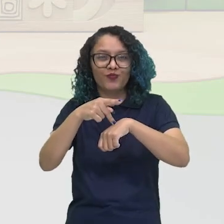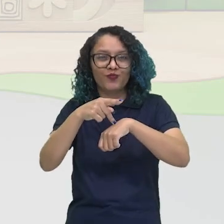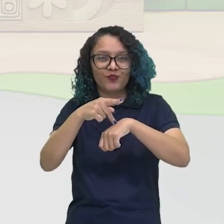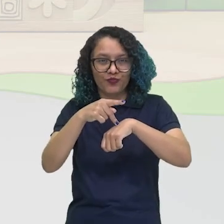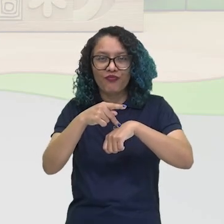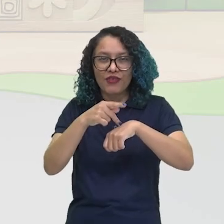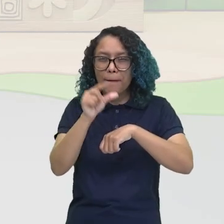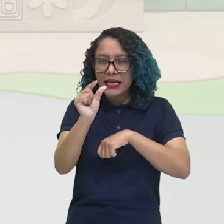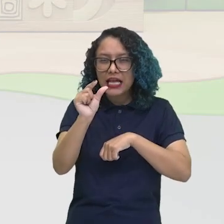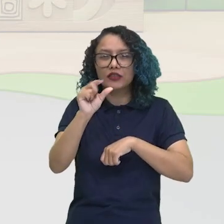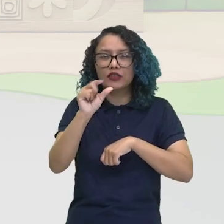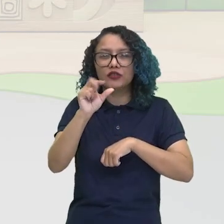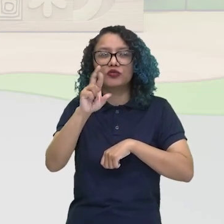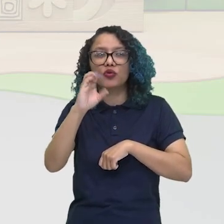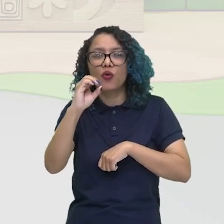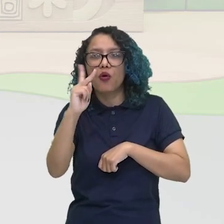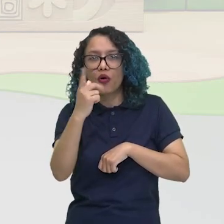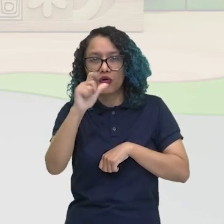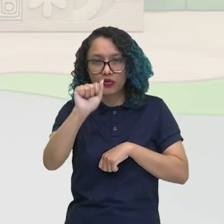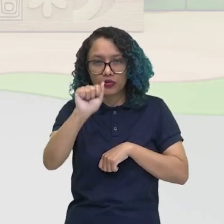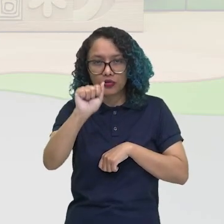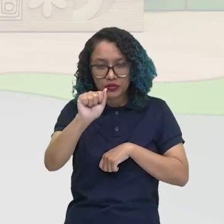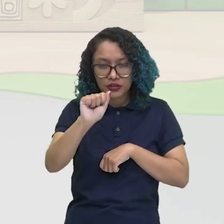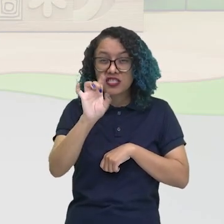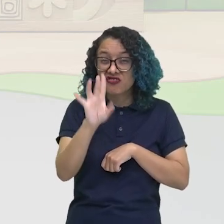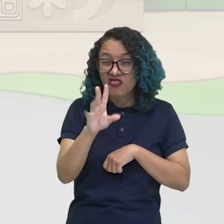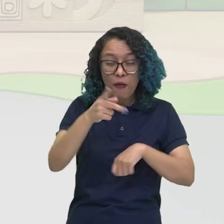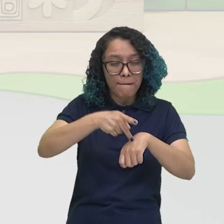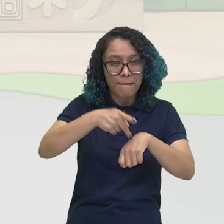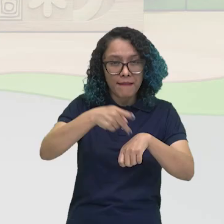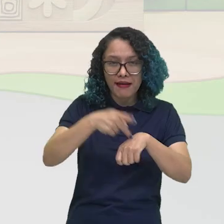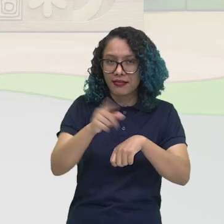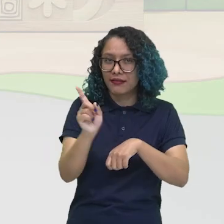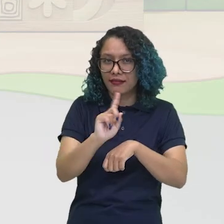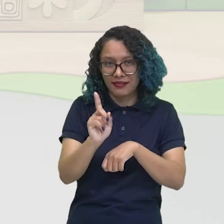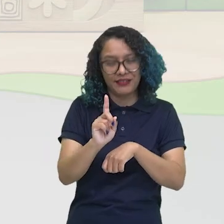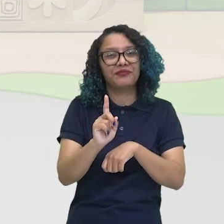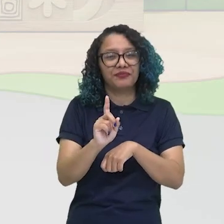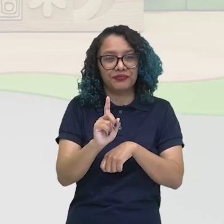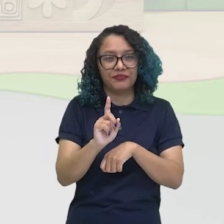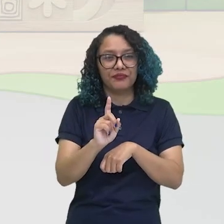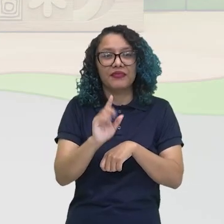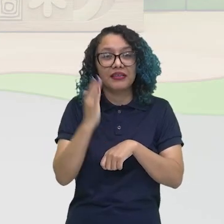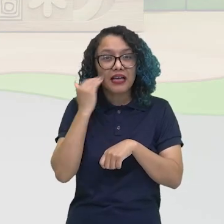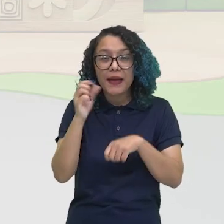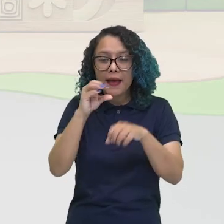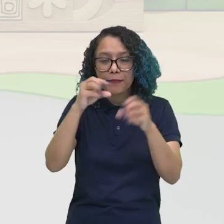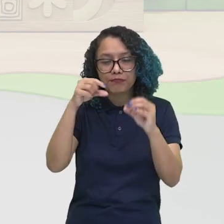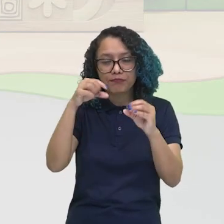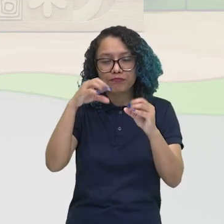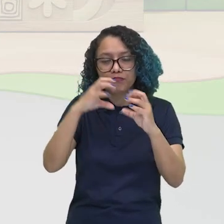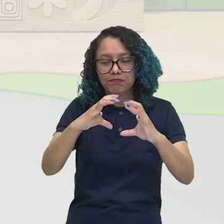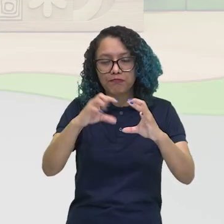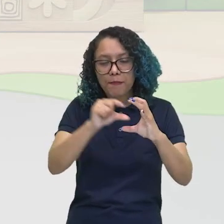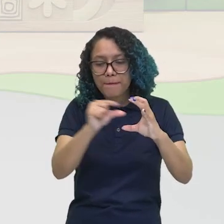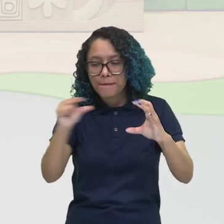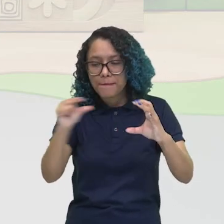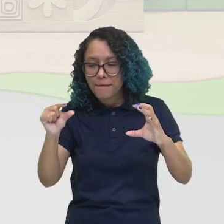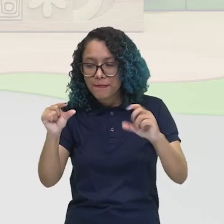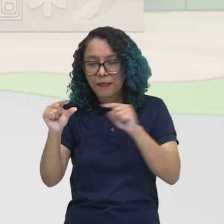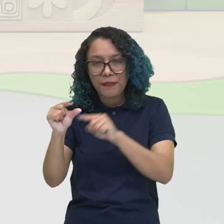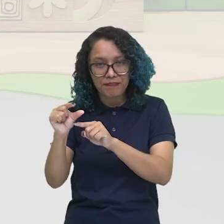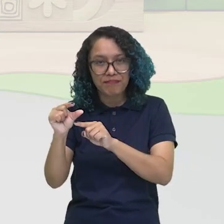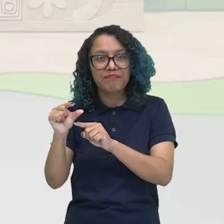certo? Não é só uma pedra, agora você já sabe que é um fragmento de uma rocha. E quais são